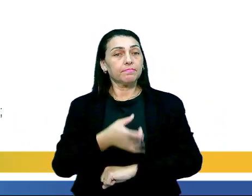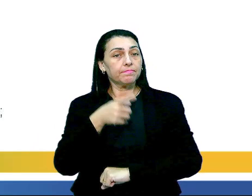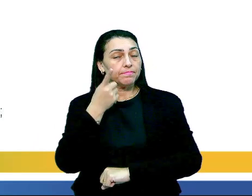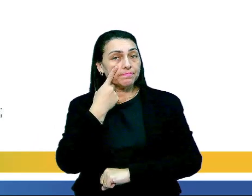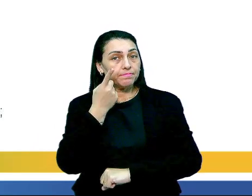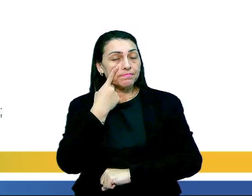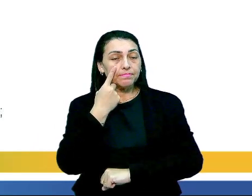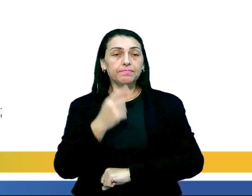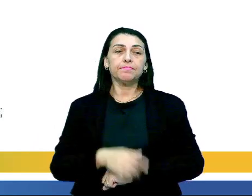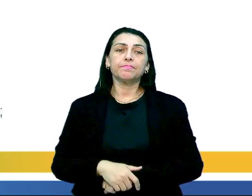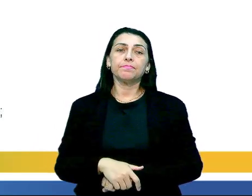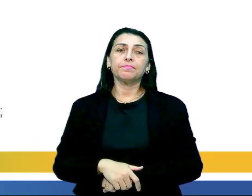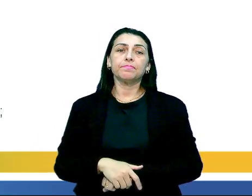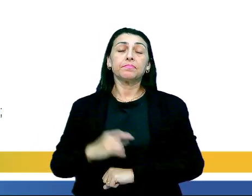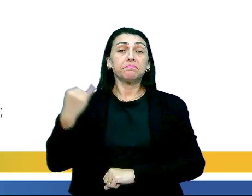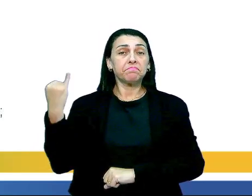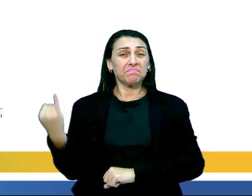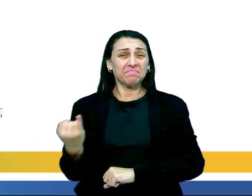bastante atenção.